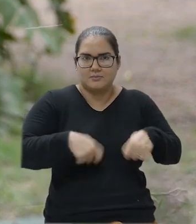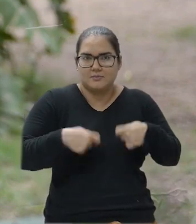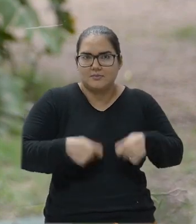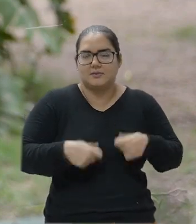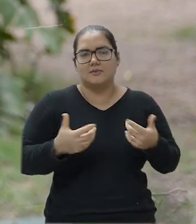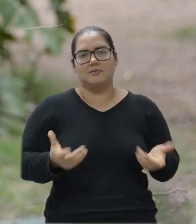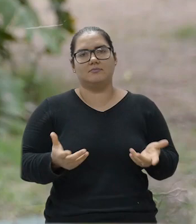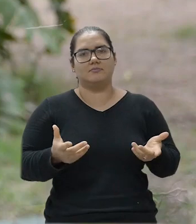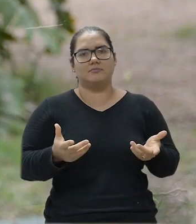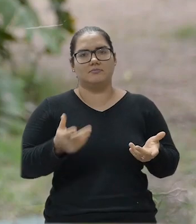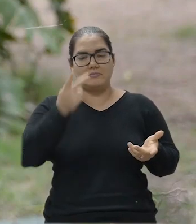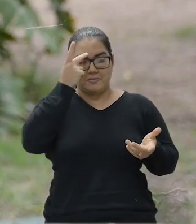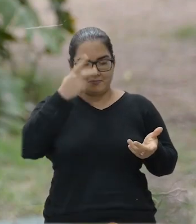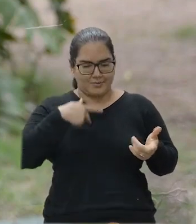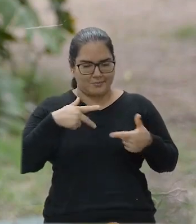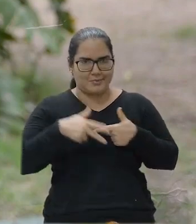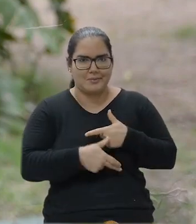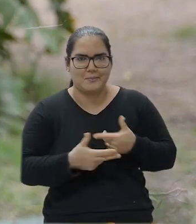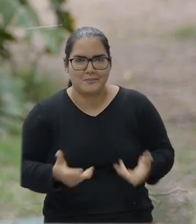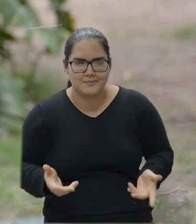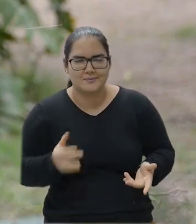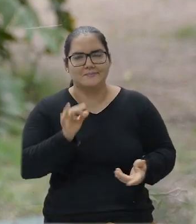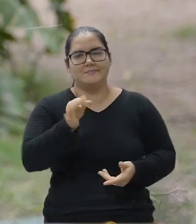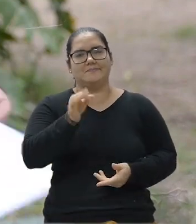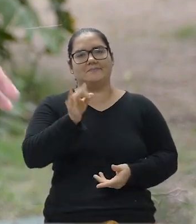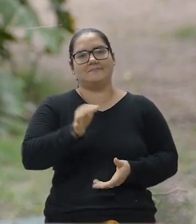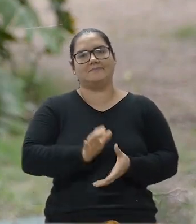introspecção? Até eu me interrompi.